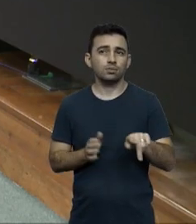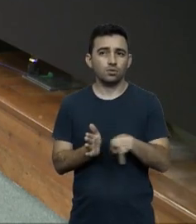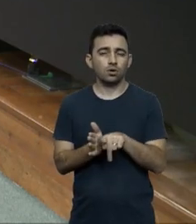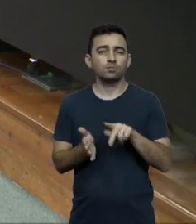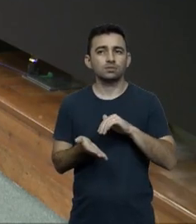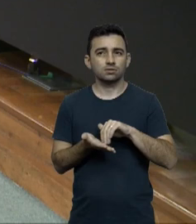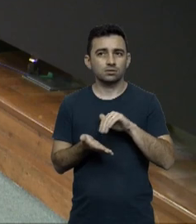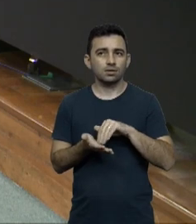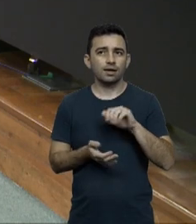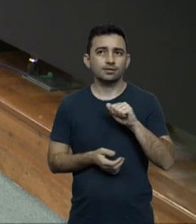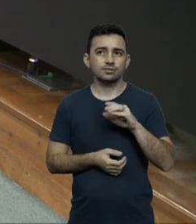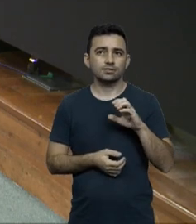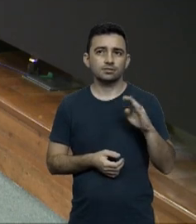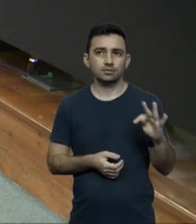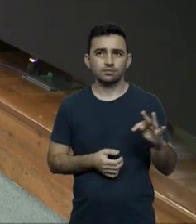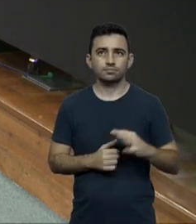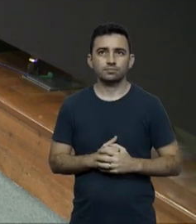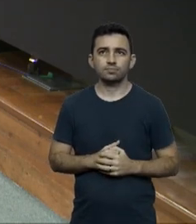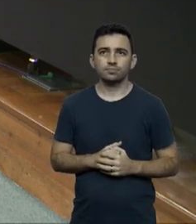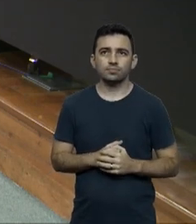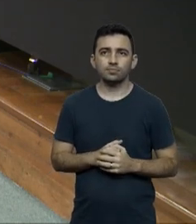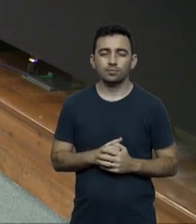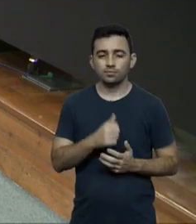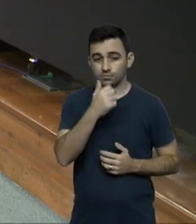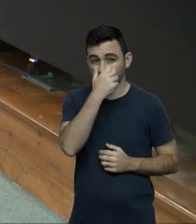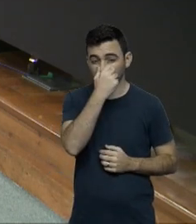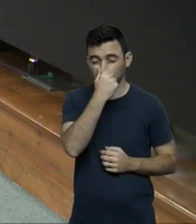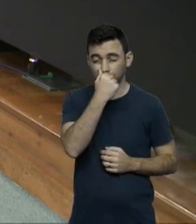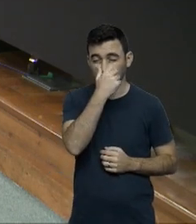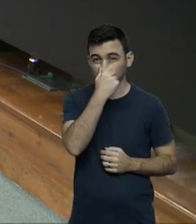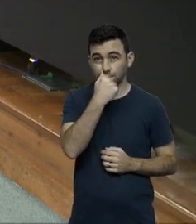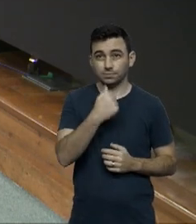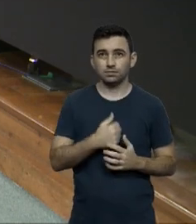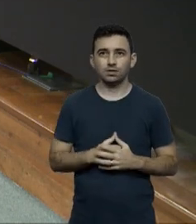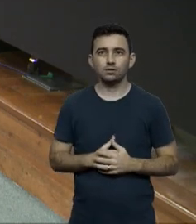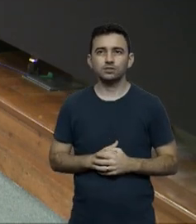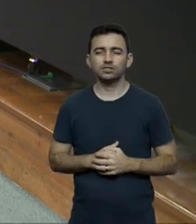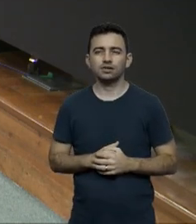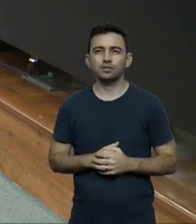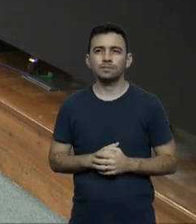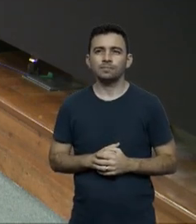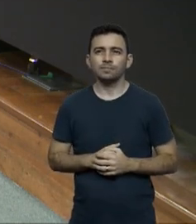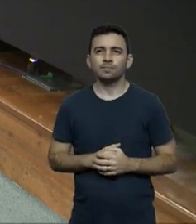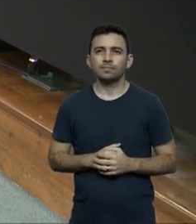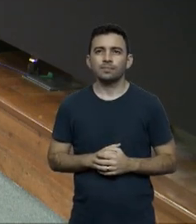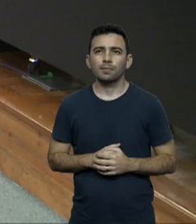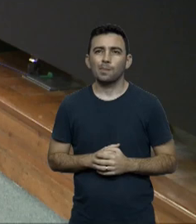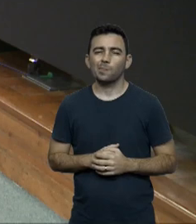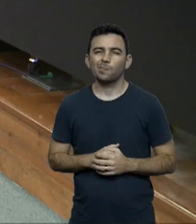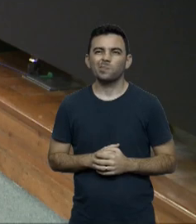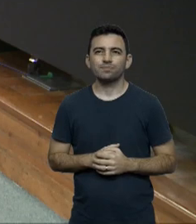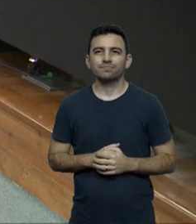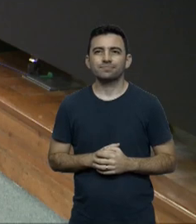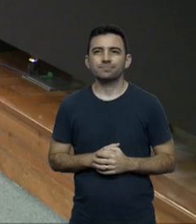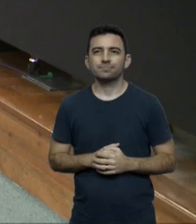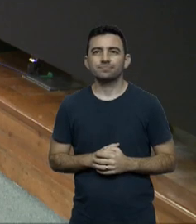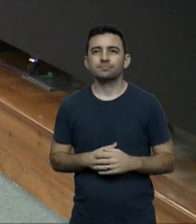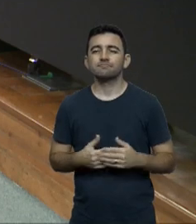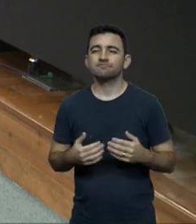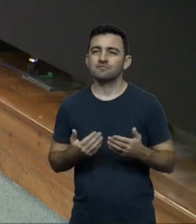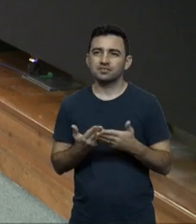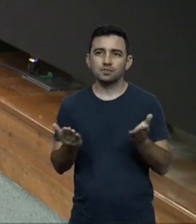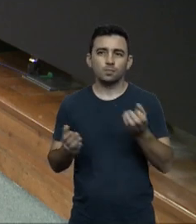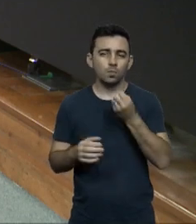de a CTC do sinto muito bem boa noite a todos os